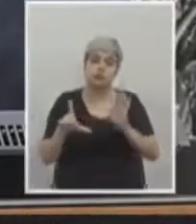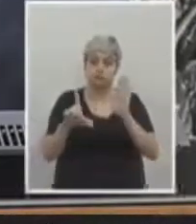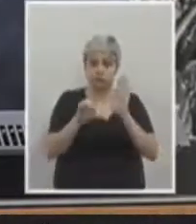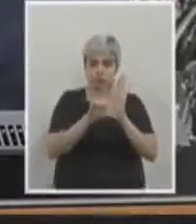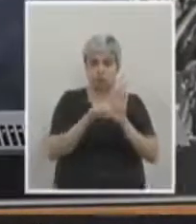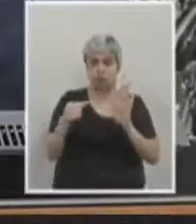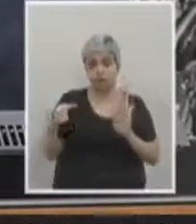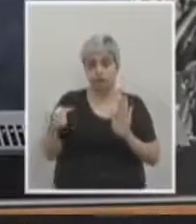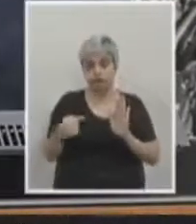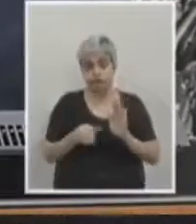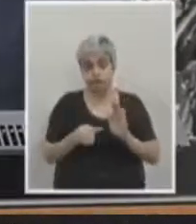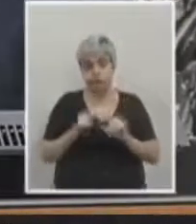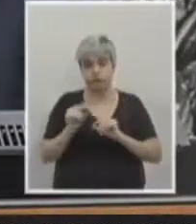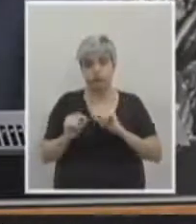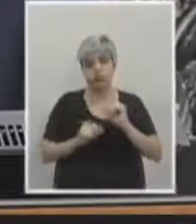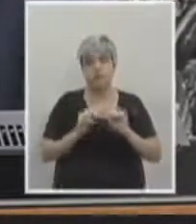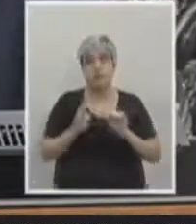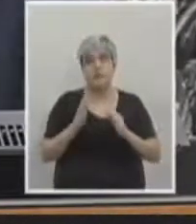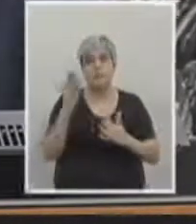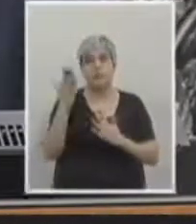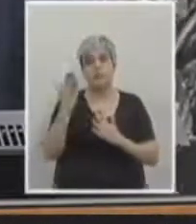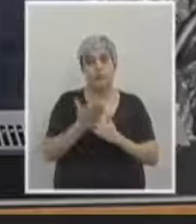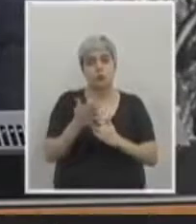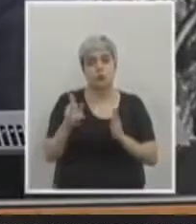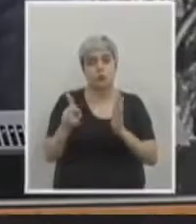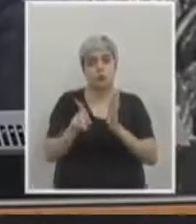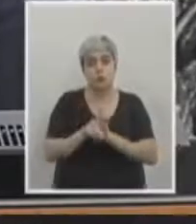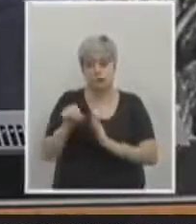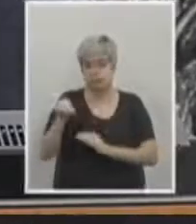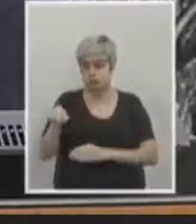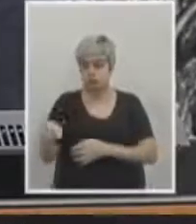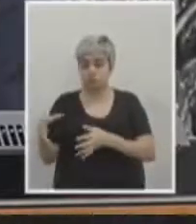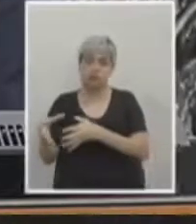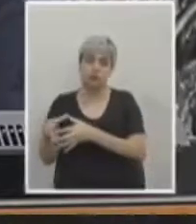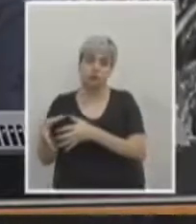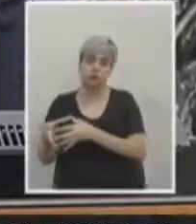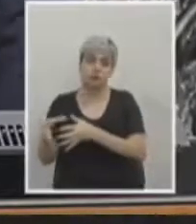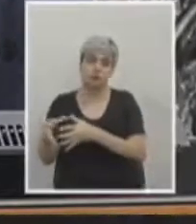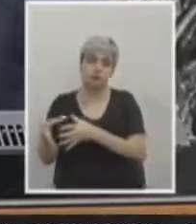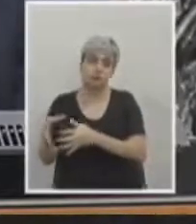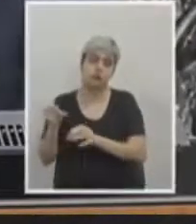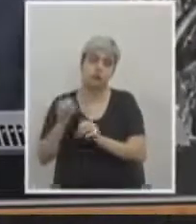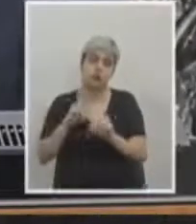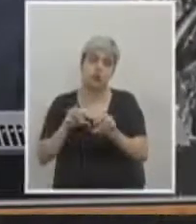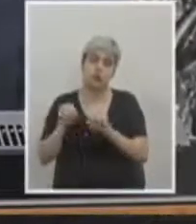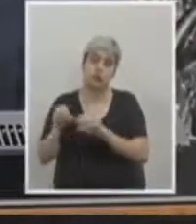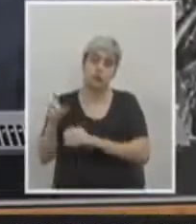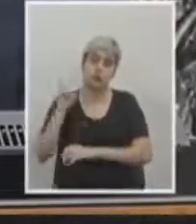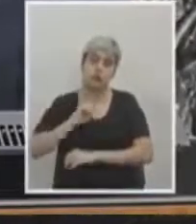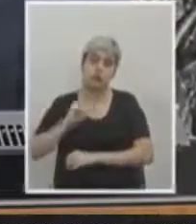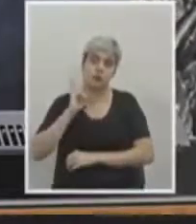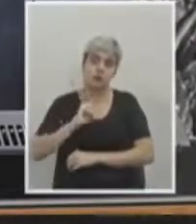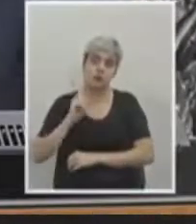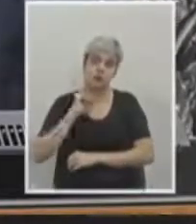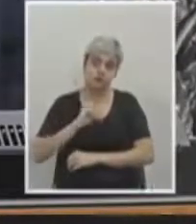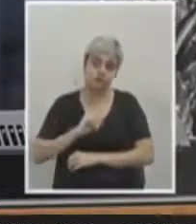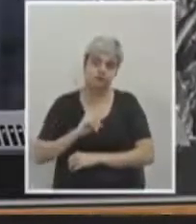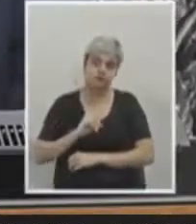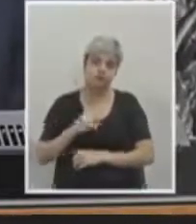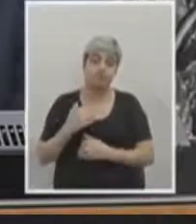inconstitucionalidade do processo de designação dos servidores de educação do Estado de Minas Gerais. Tanto